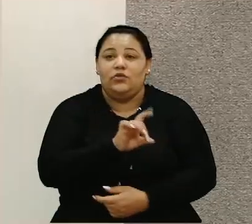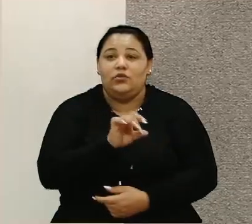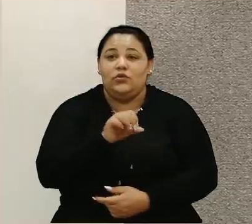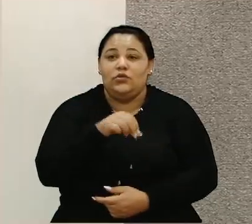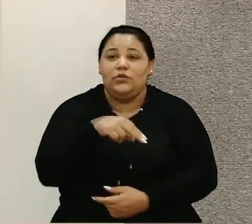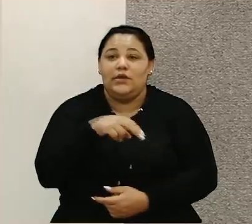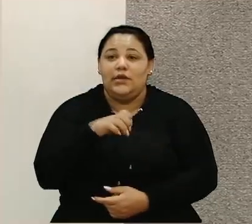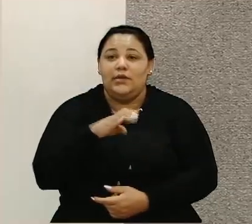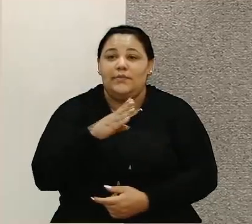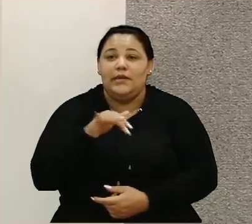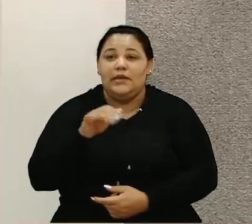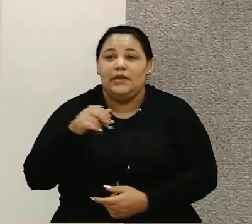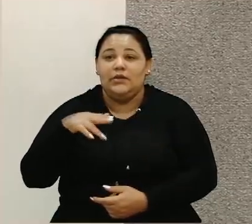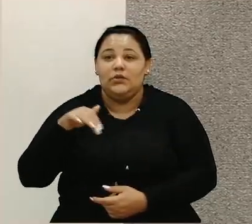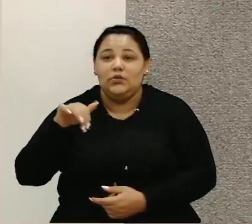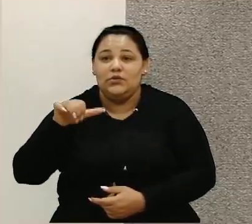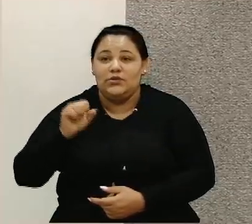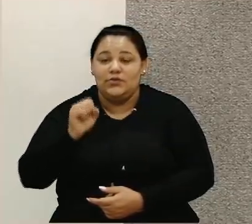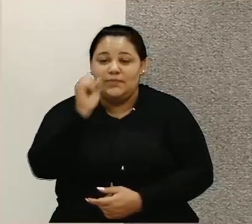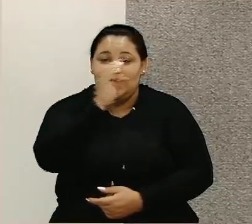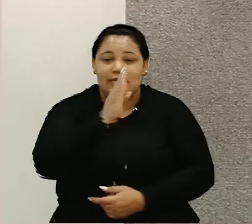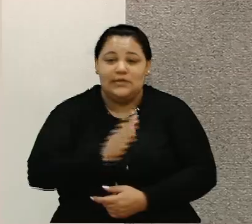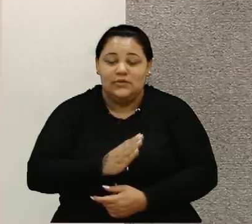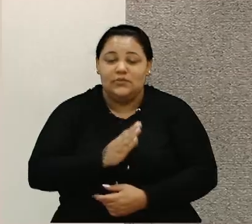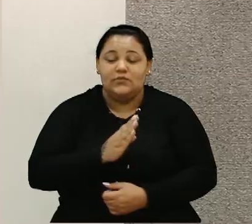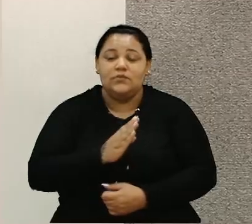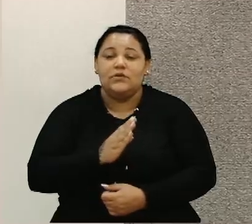que comemoram nesse dia 19 de março, Dia